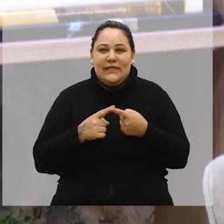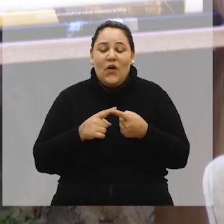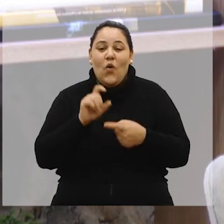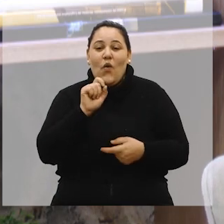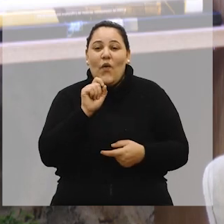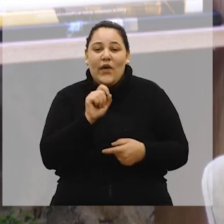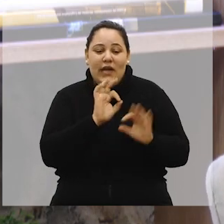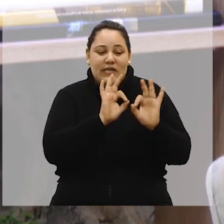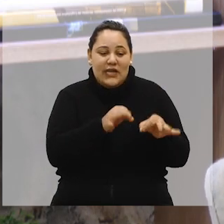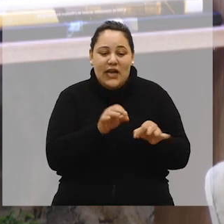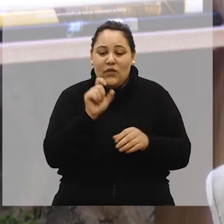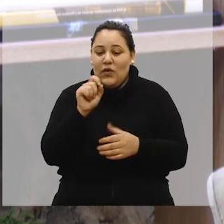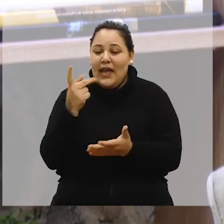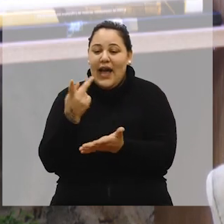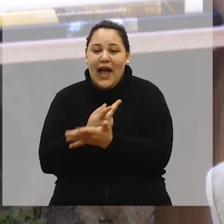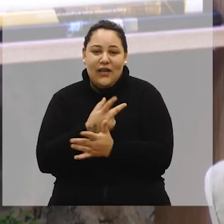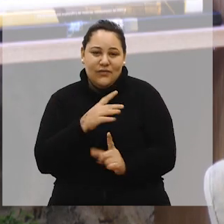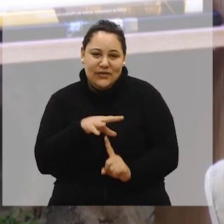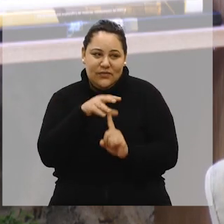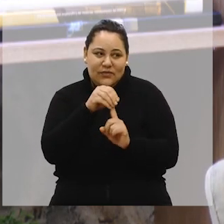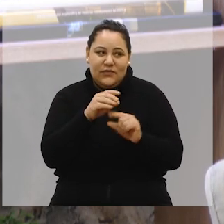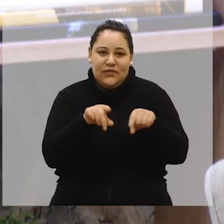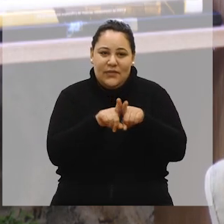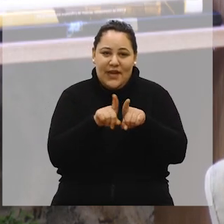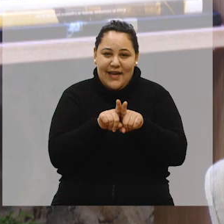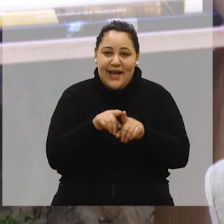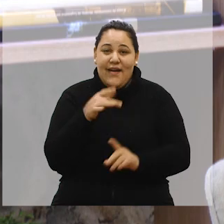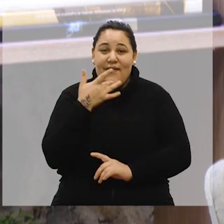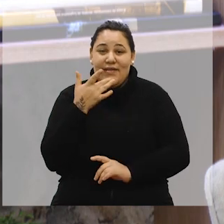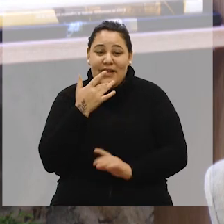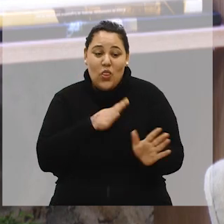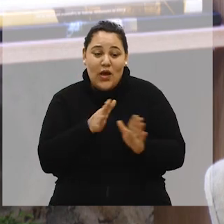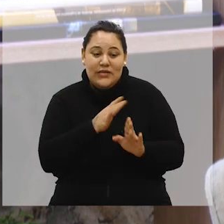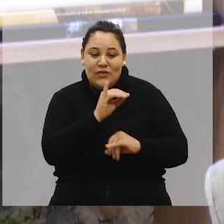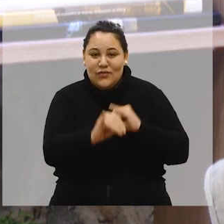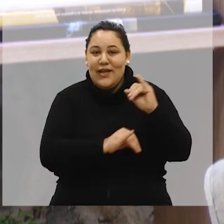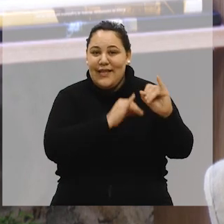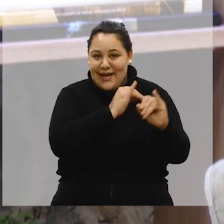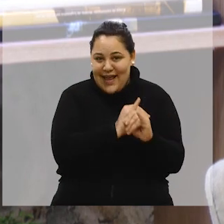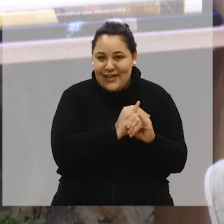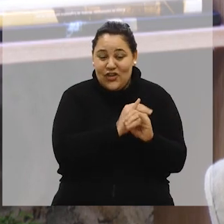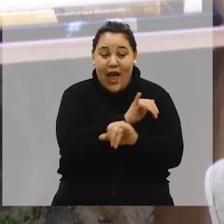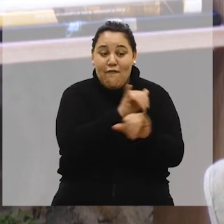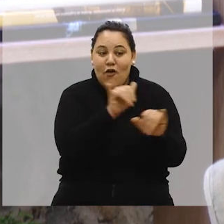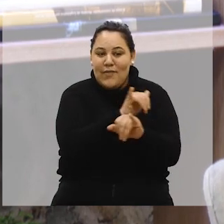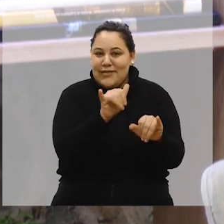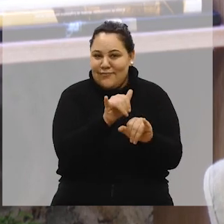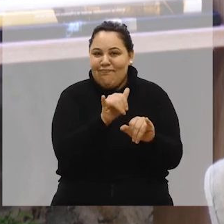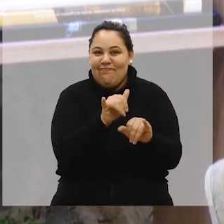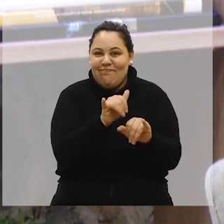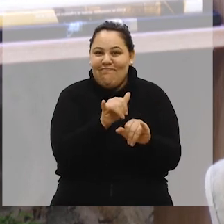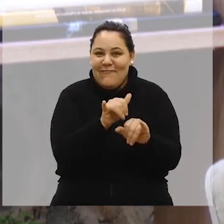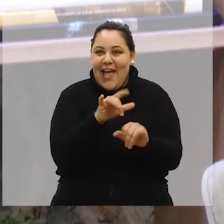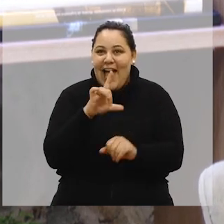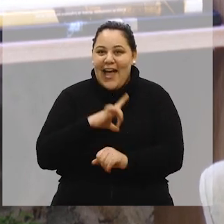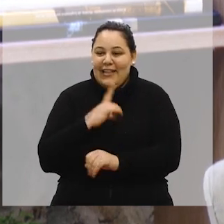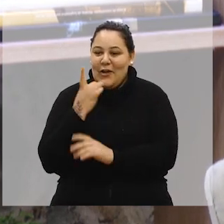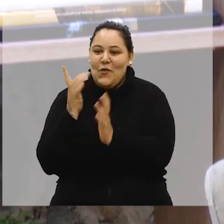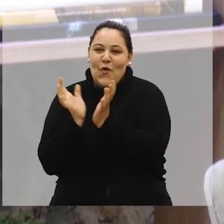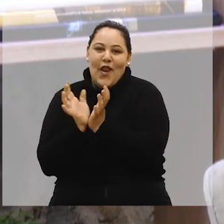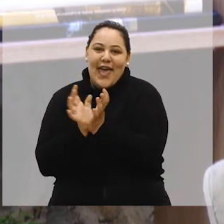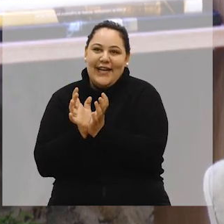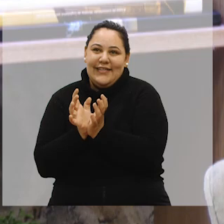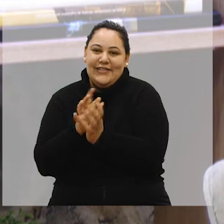certo e do que é errado, principalmente, né? E com a facilidade do acesso à informação. E aí, muitas vezes, aí tem um colega de área